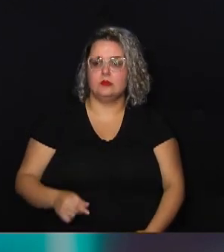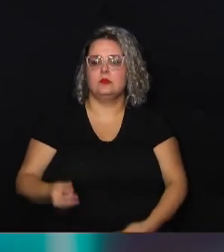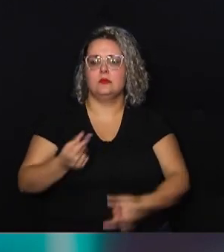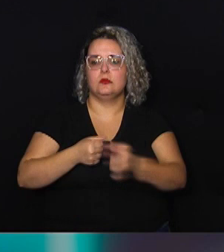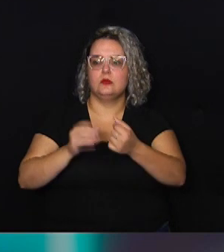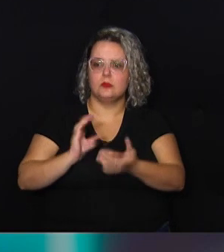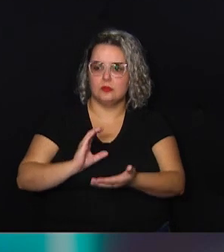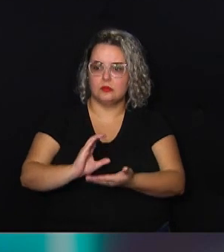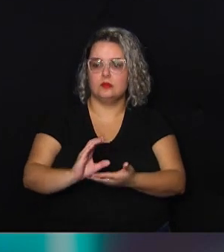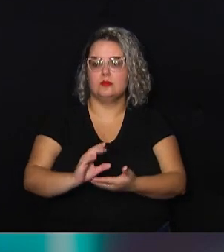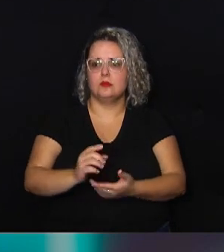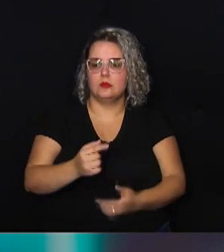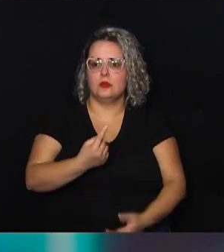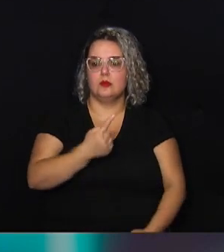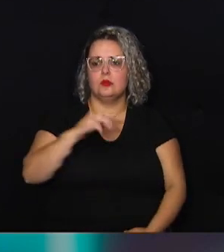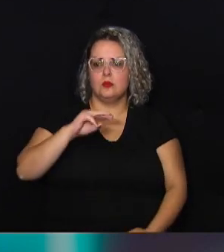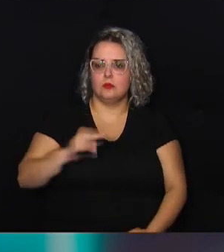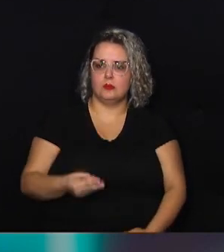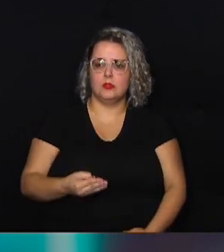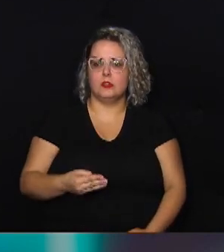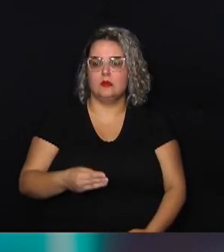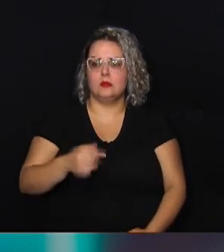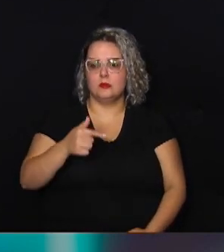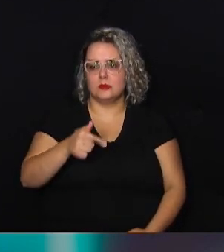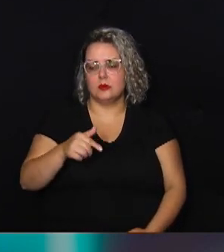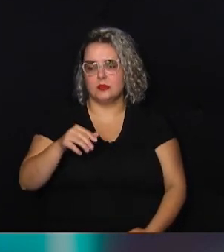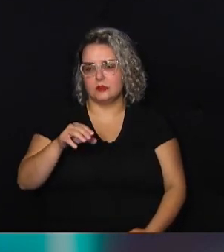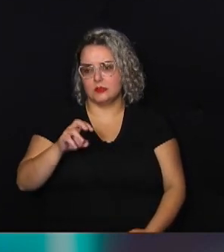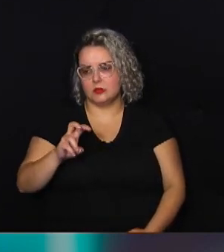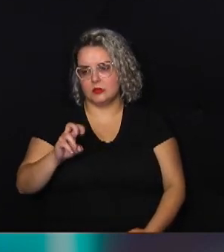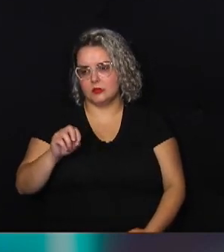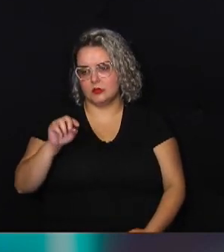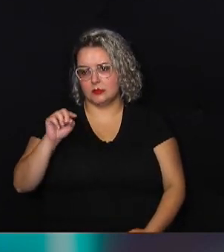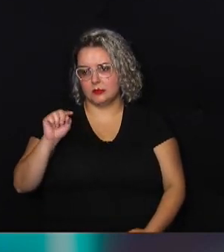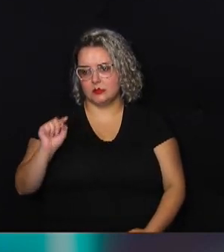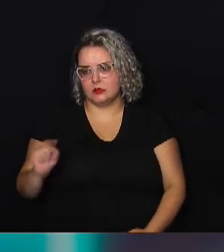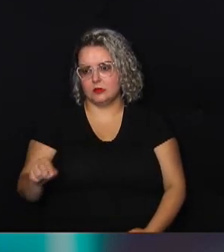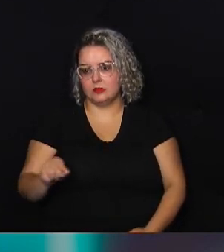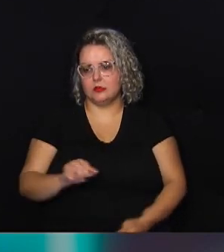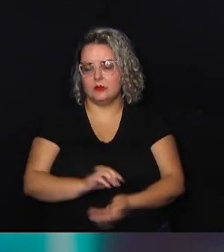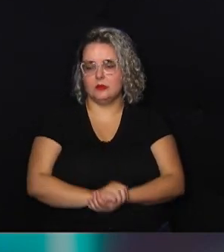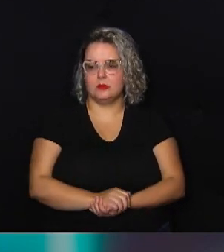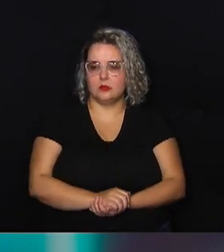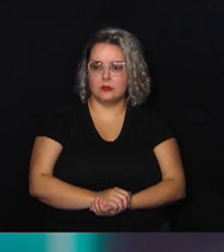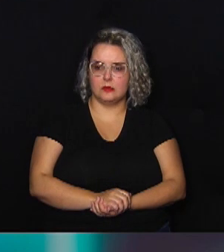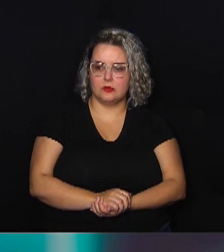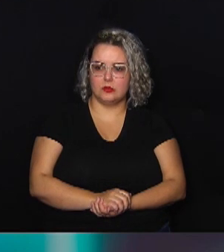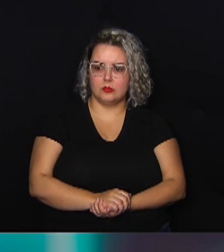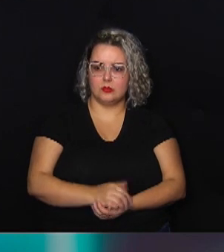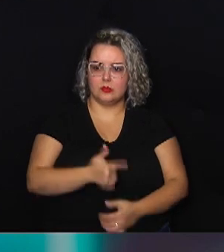investimento, 1.150.000. Recursos próprios da Visa,